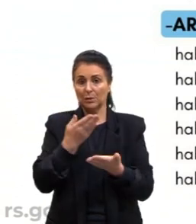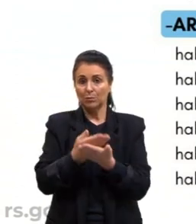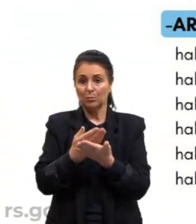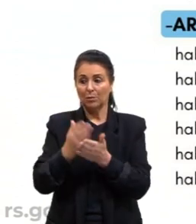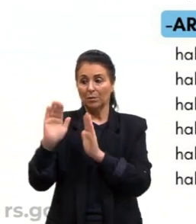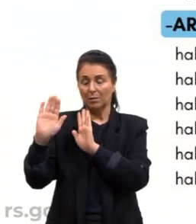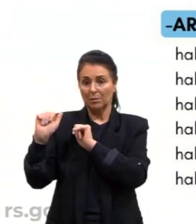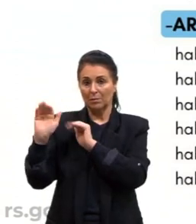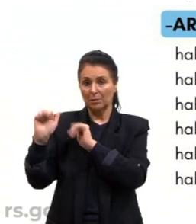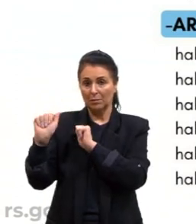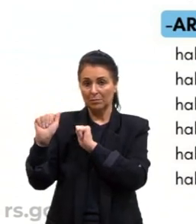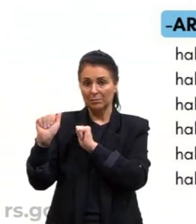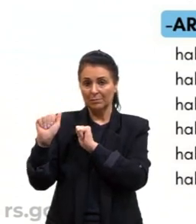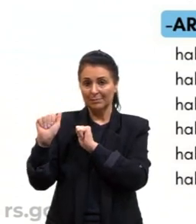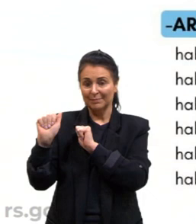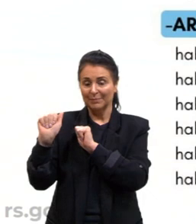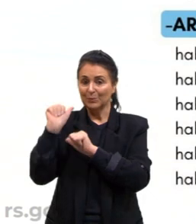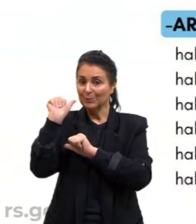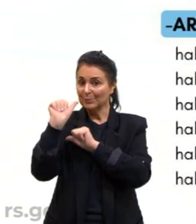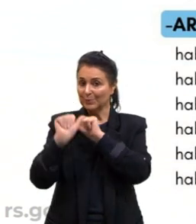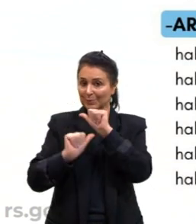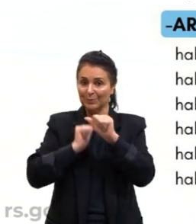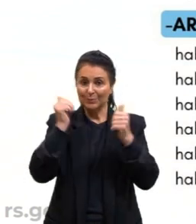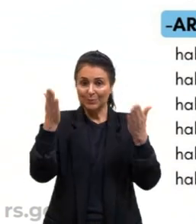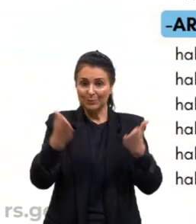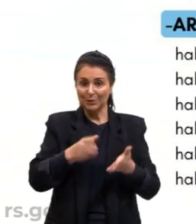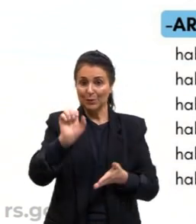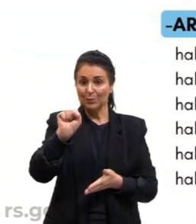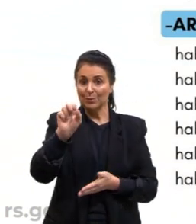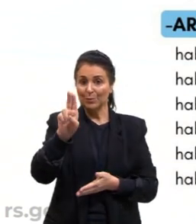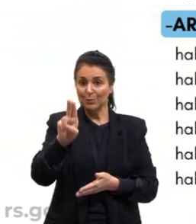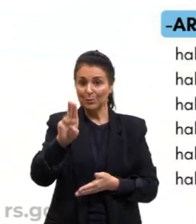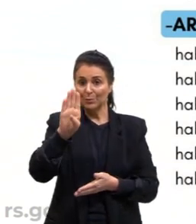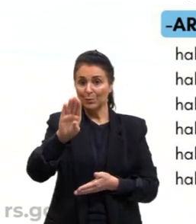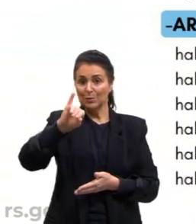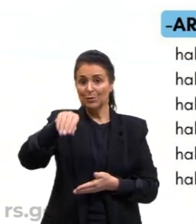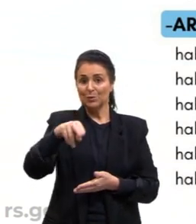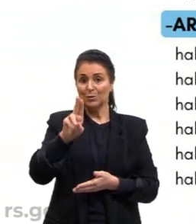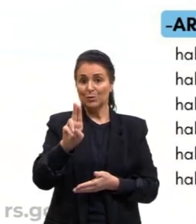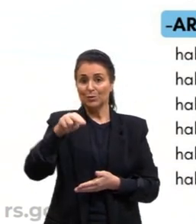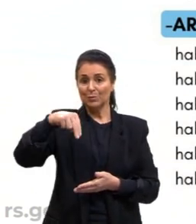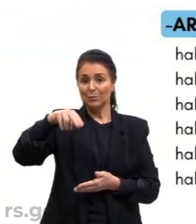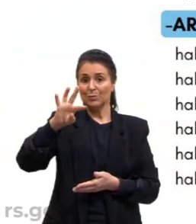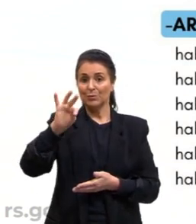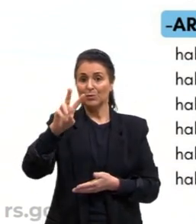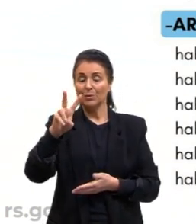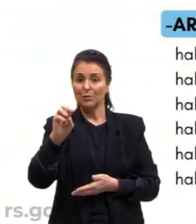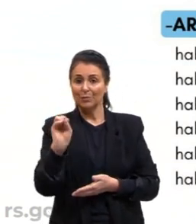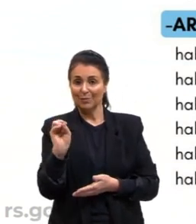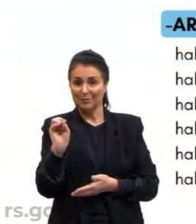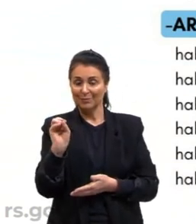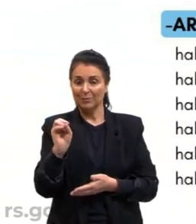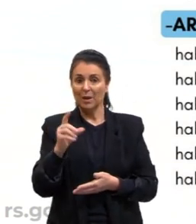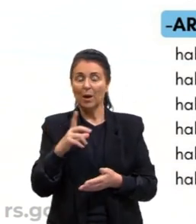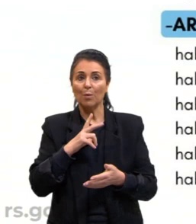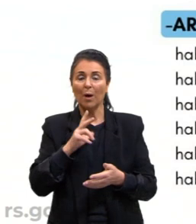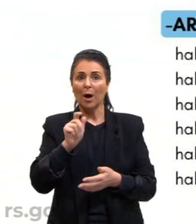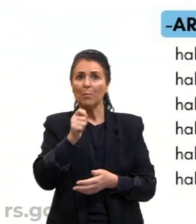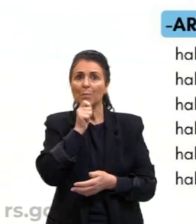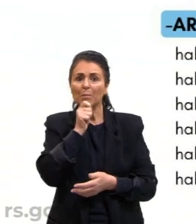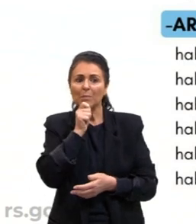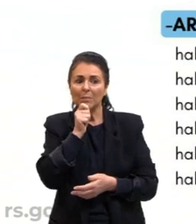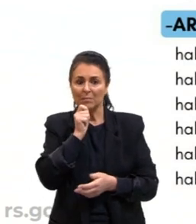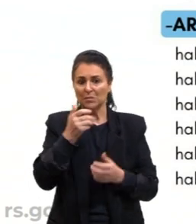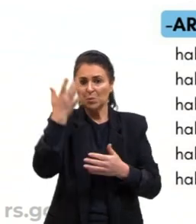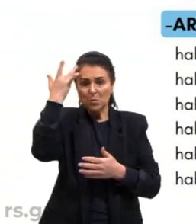ele está aí no presente do subjuntivo trazendo aí essa possibilidade essa probabilidade não